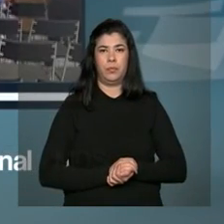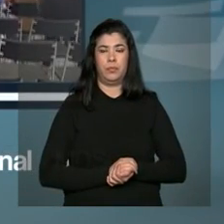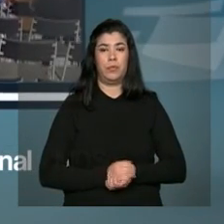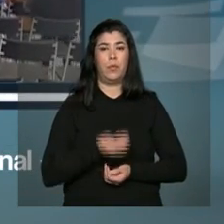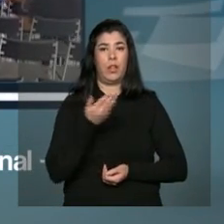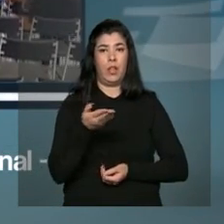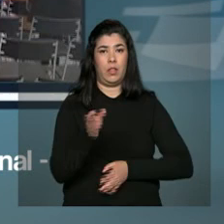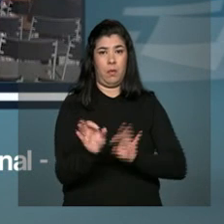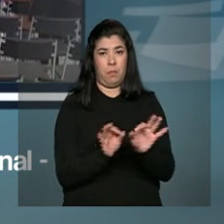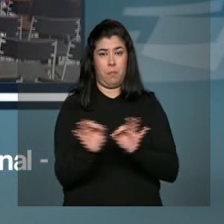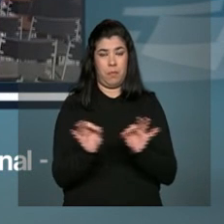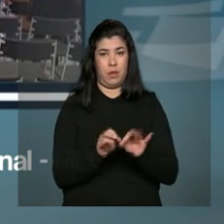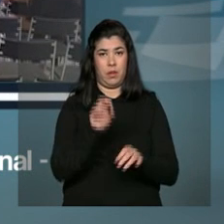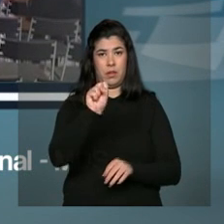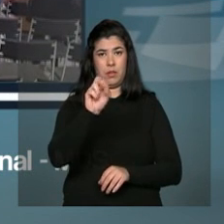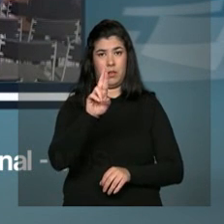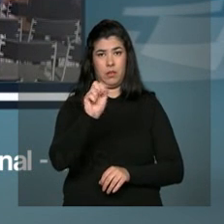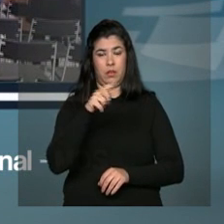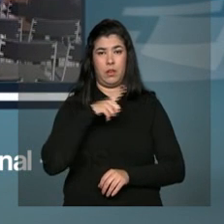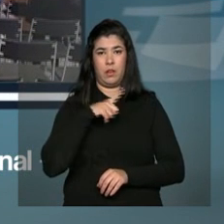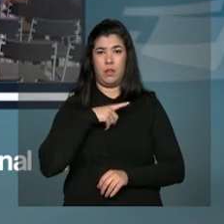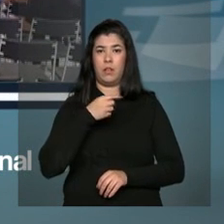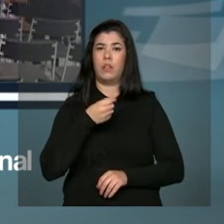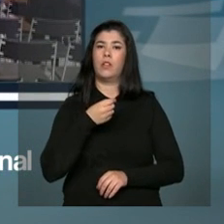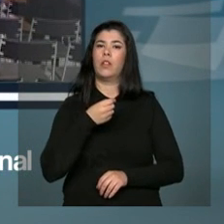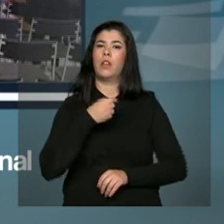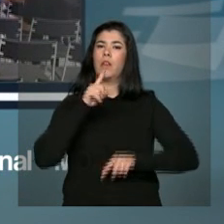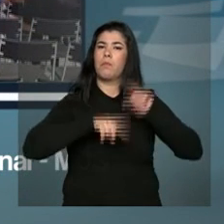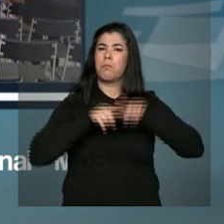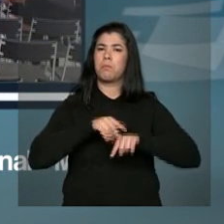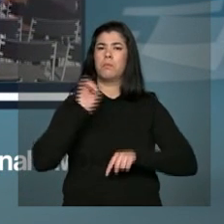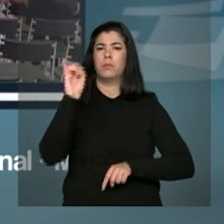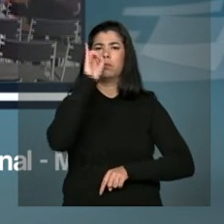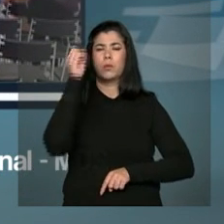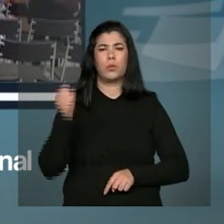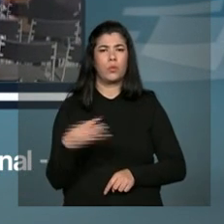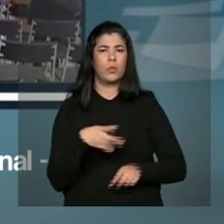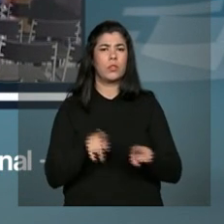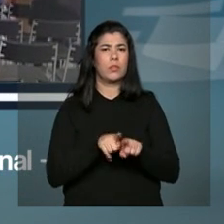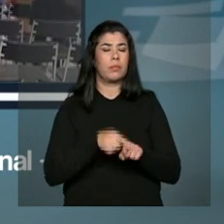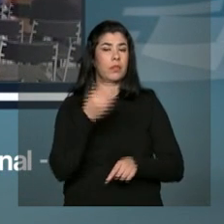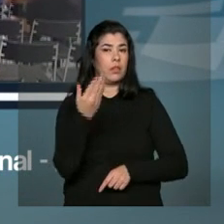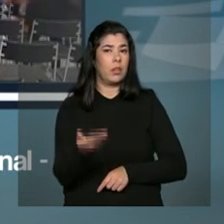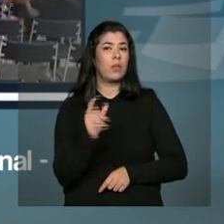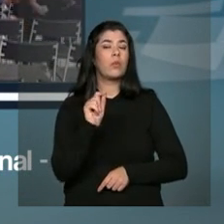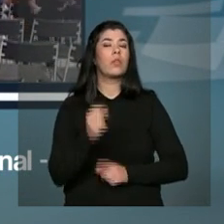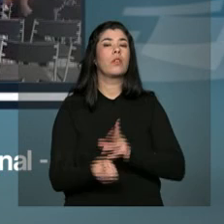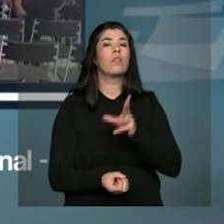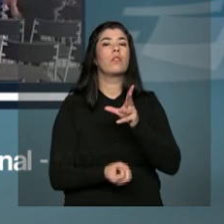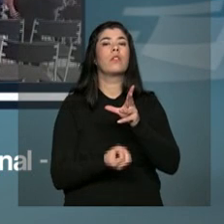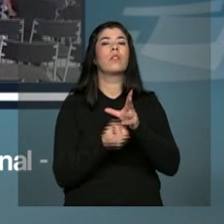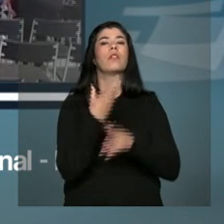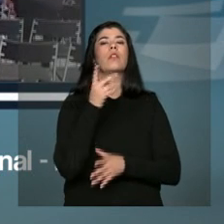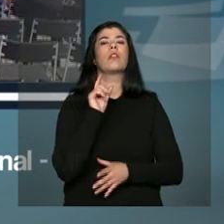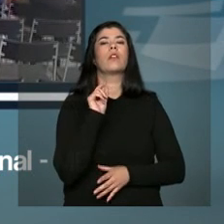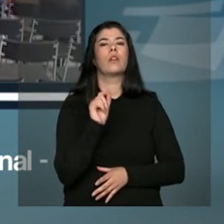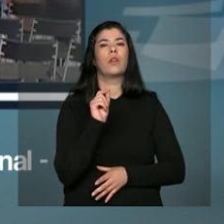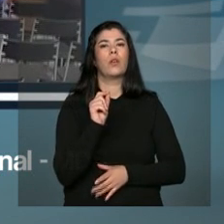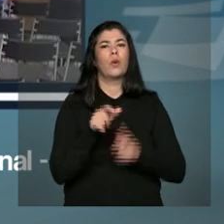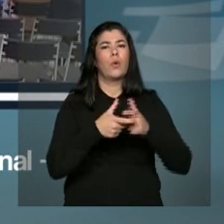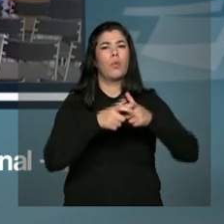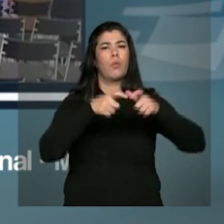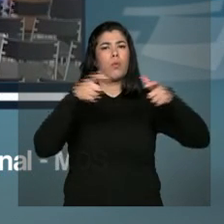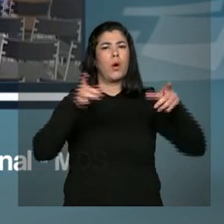Esse Plano Safra traz medidas importantes, inovadoras. Uma delas é a criação de um grande